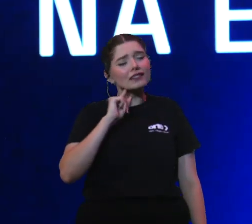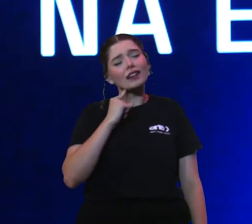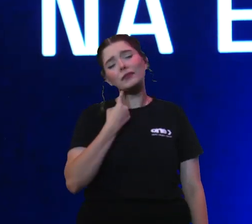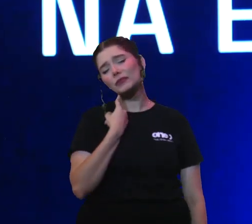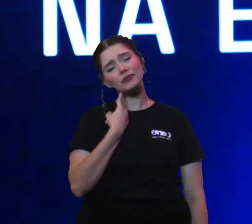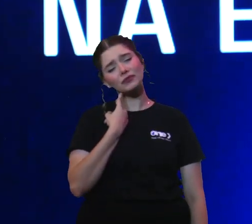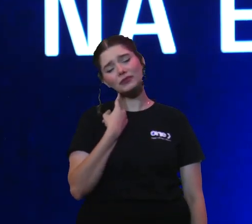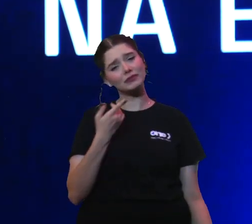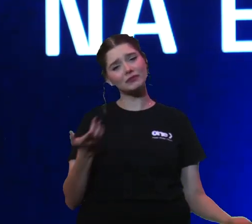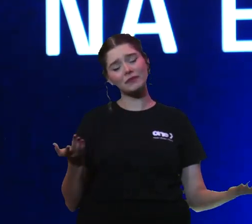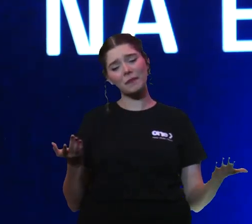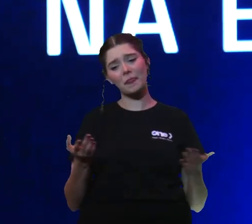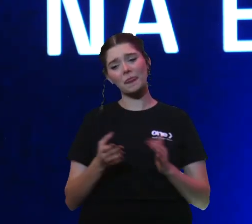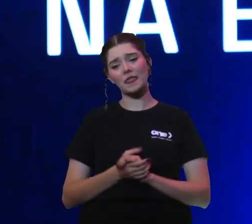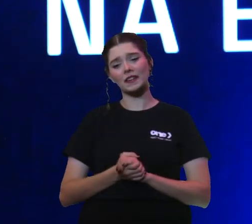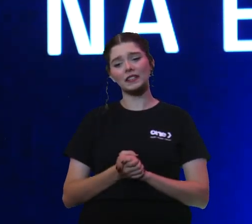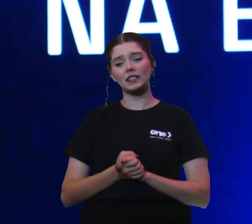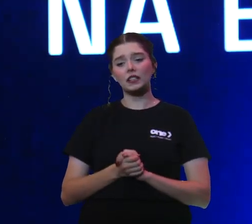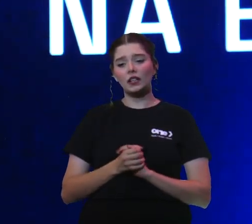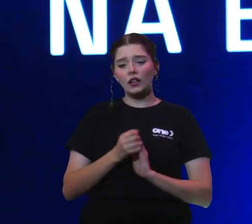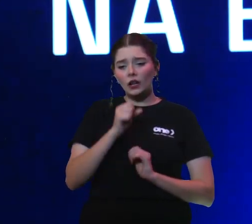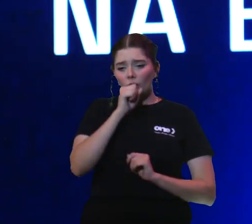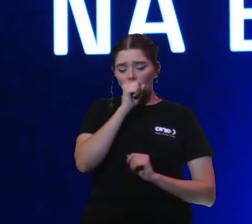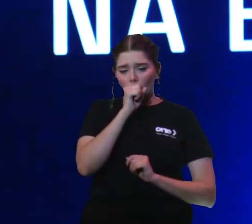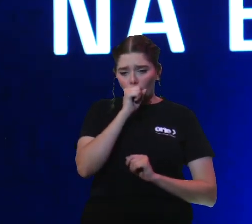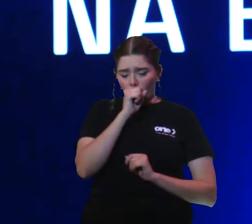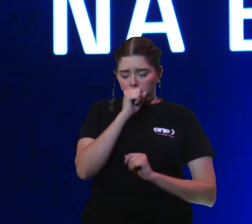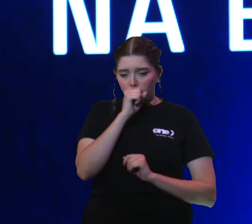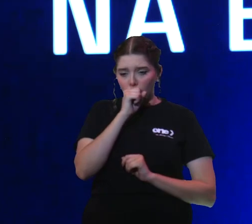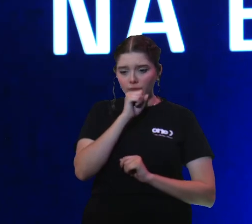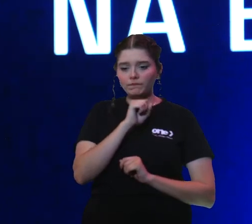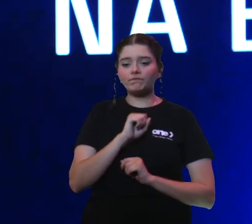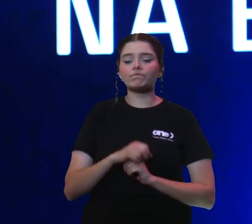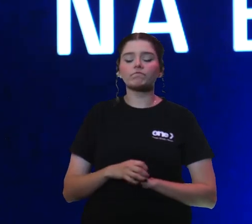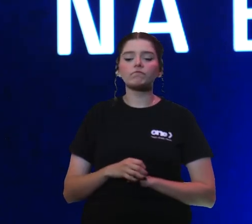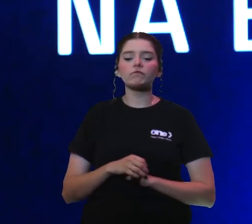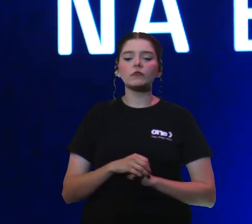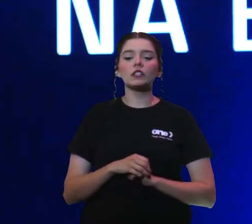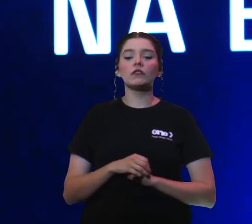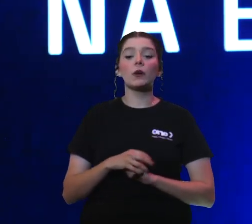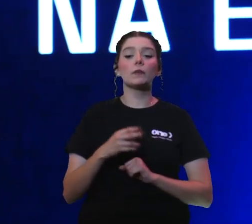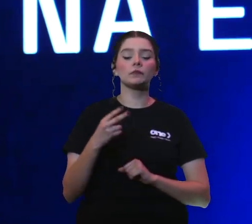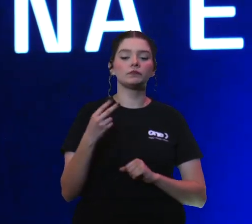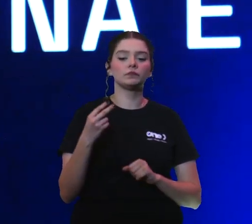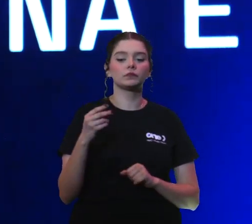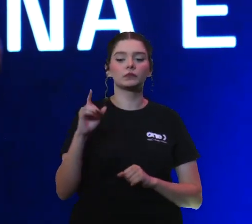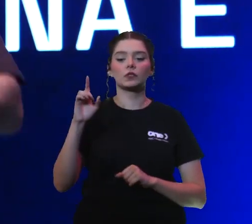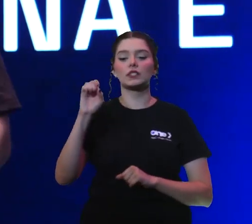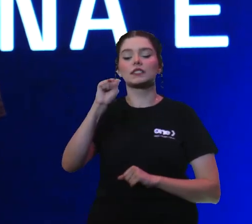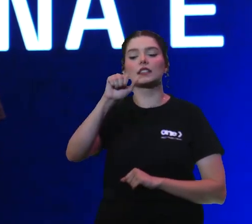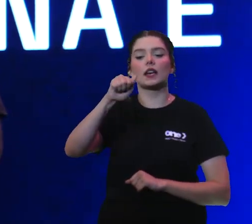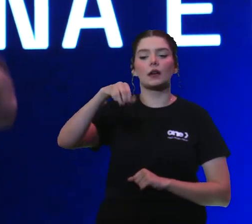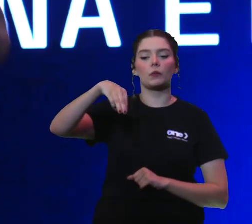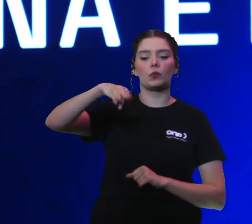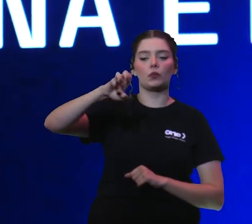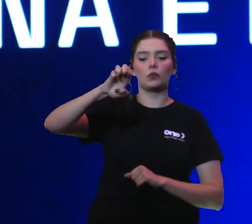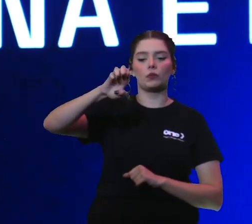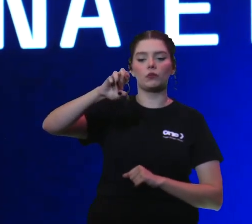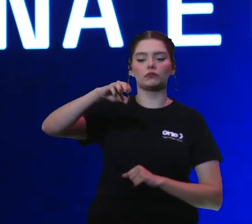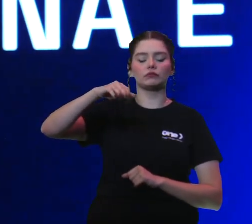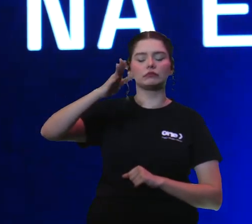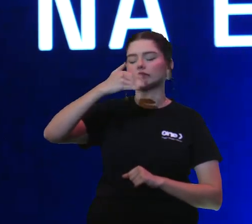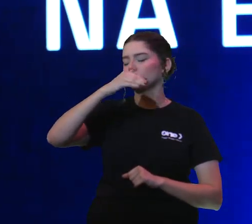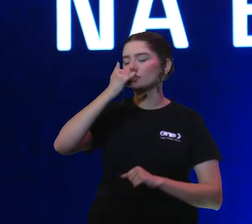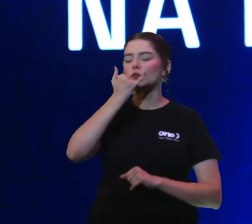uma palavra ao profeta Samuel para ir buscar o próximo rei, ele procura com os filhos de Jessé todos os outros filhos, que eram maiores,